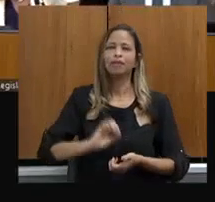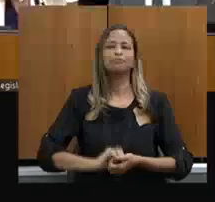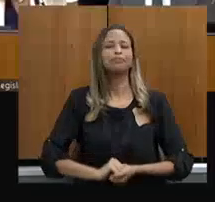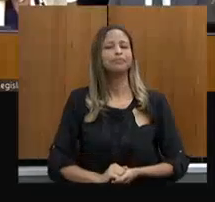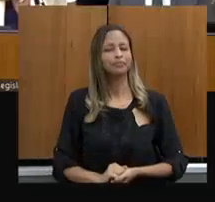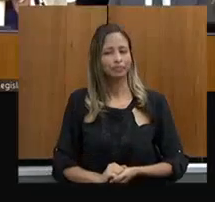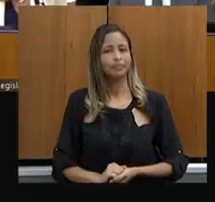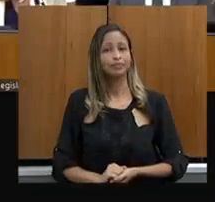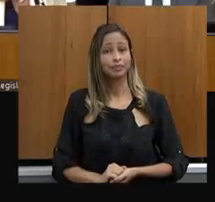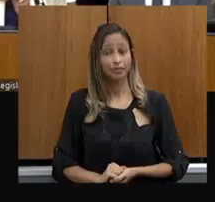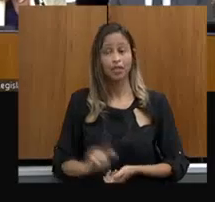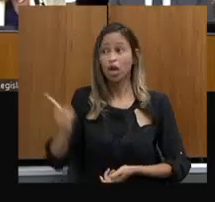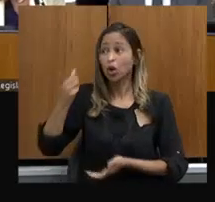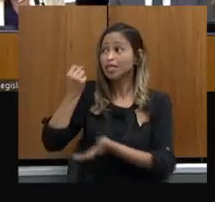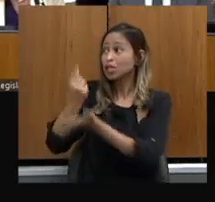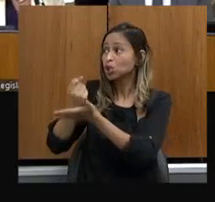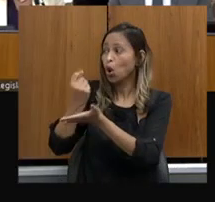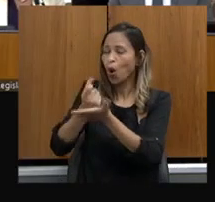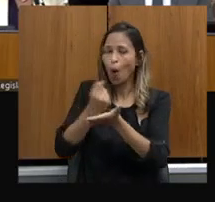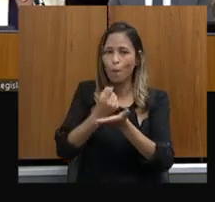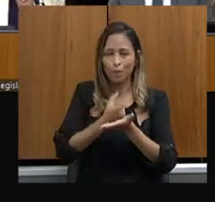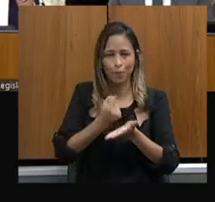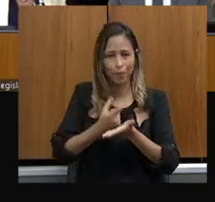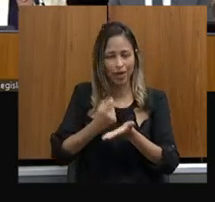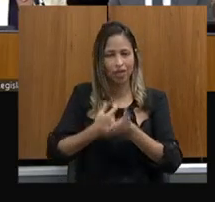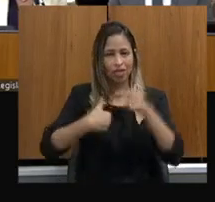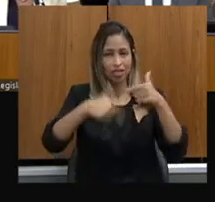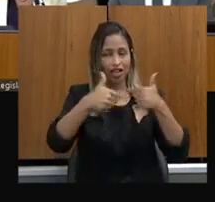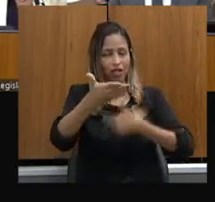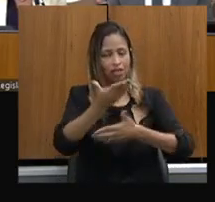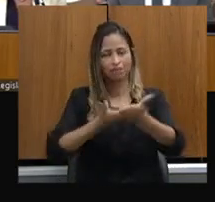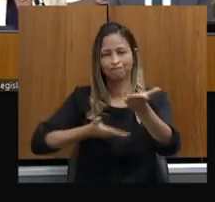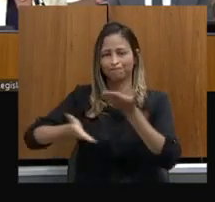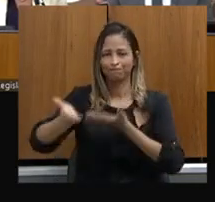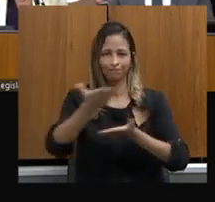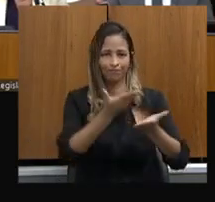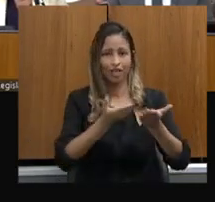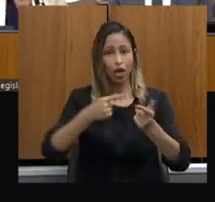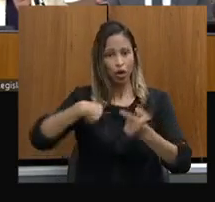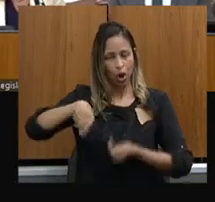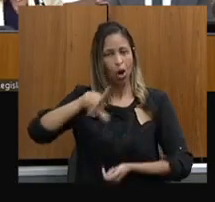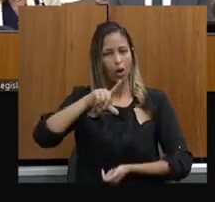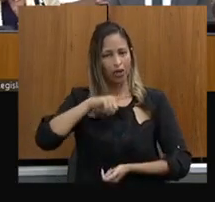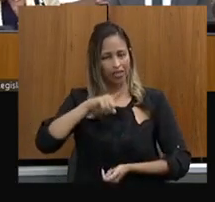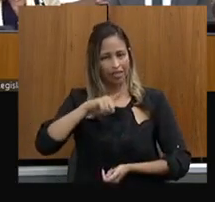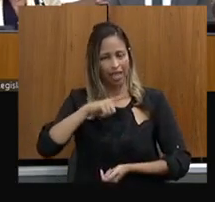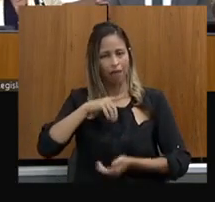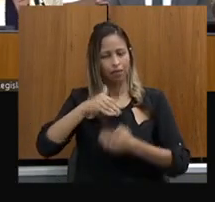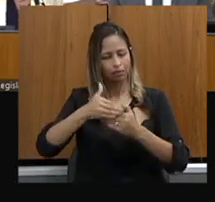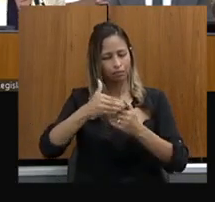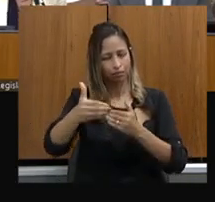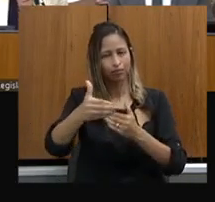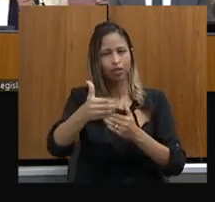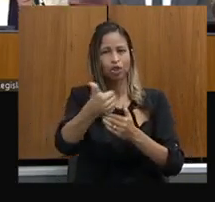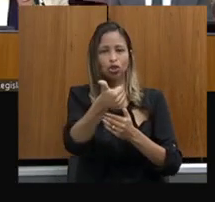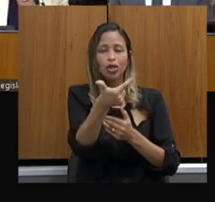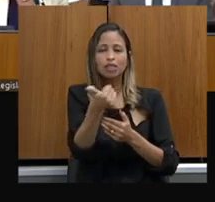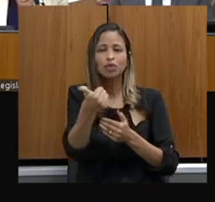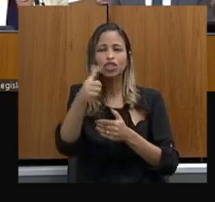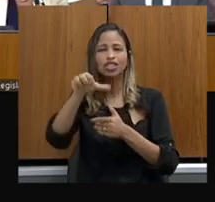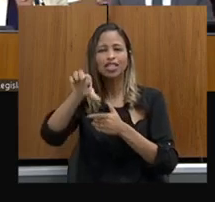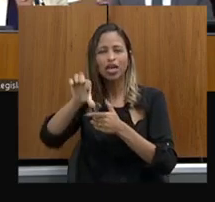as nossas compras governamentais e aos serviços compartilhados a gente teve ao longo de 2019